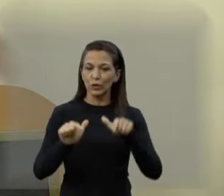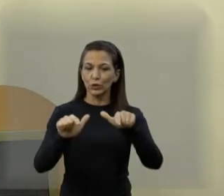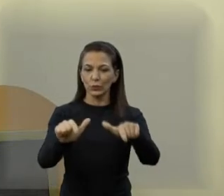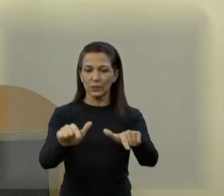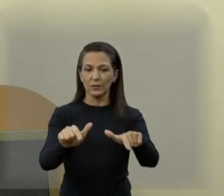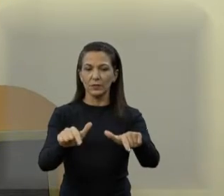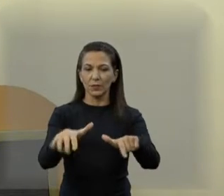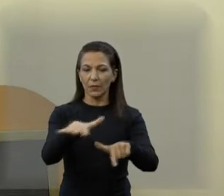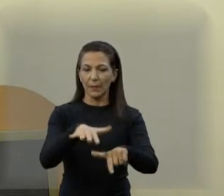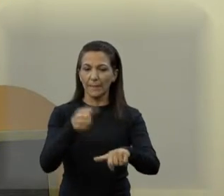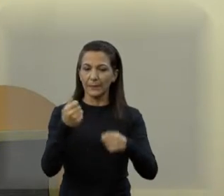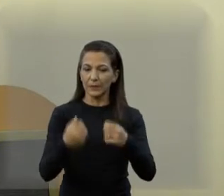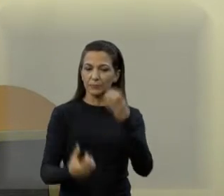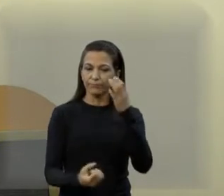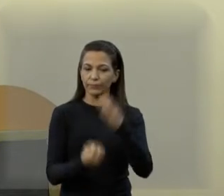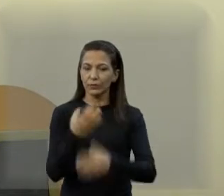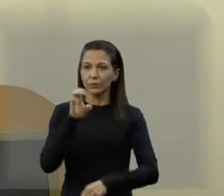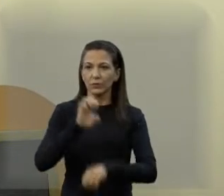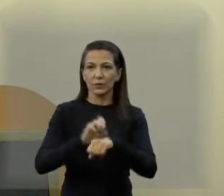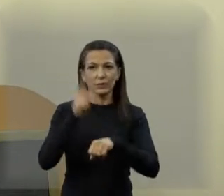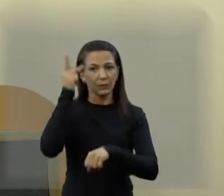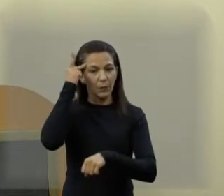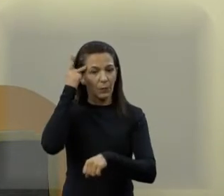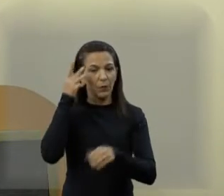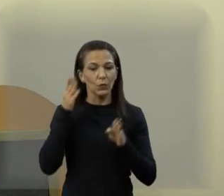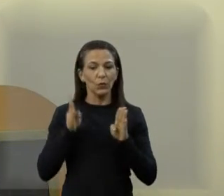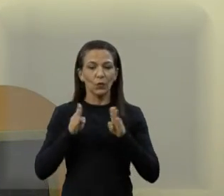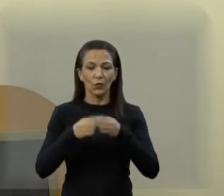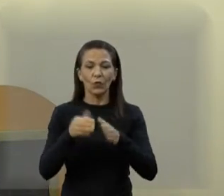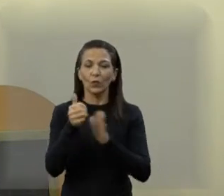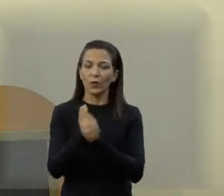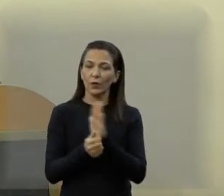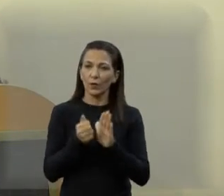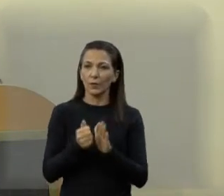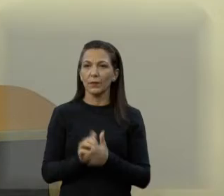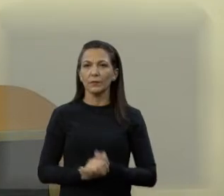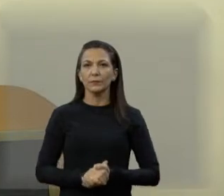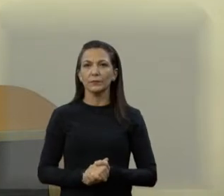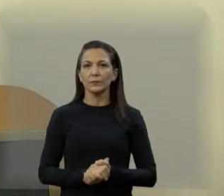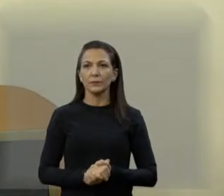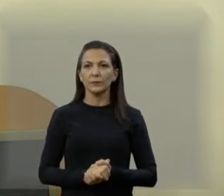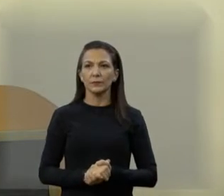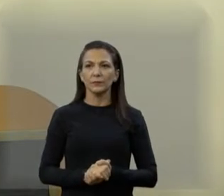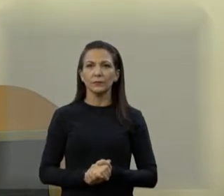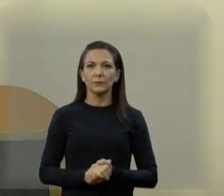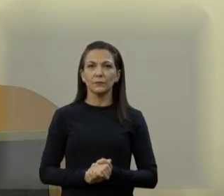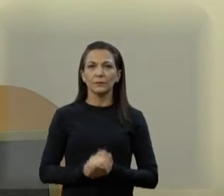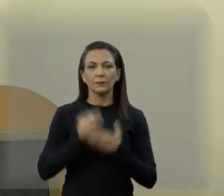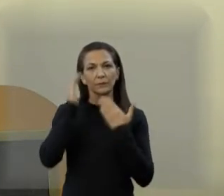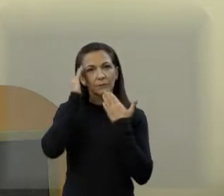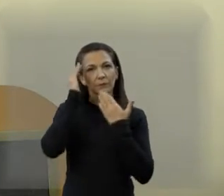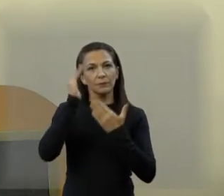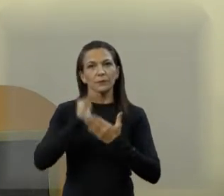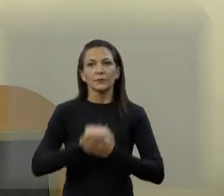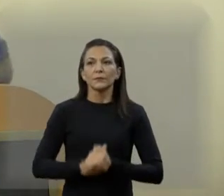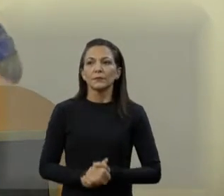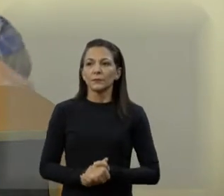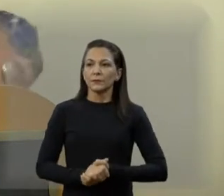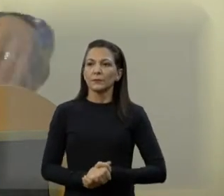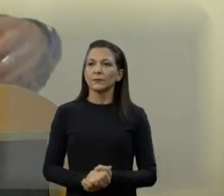situação das terras no Estado de São Paulo em Araraquara especialmente Muito obrigado a e